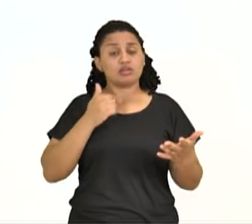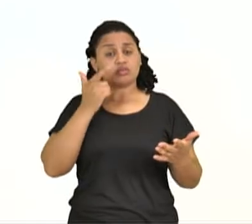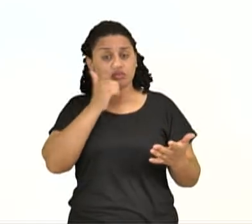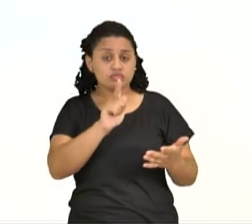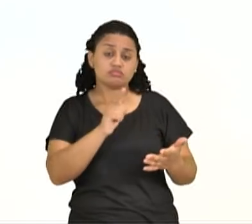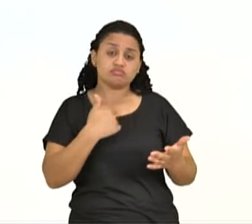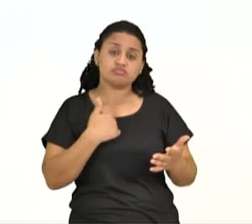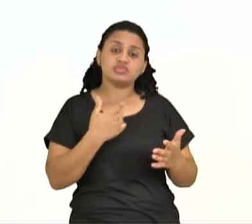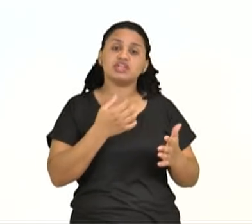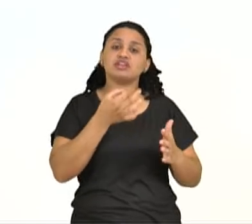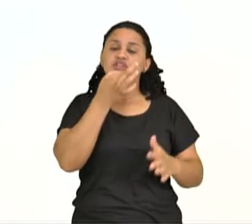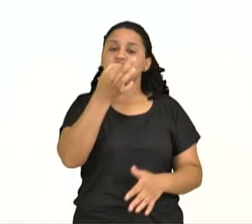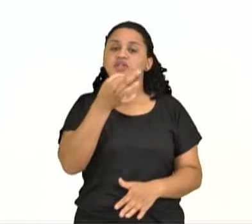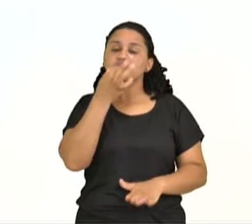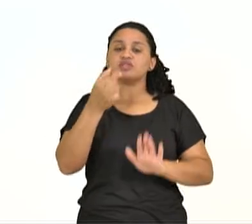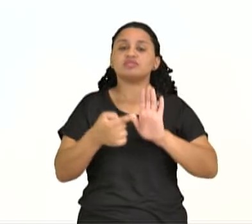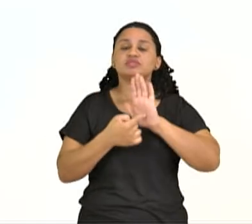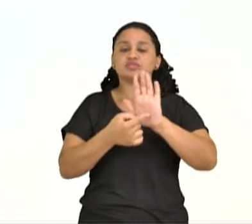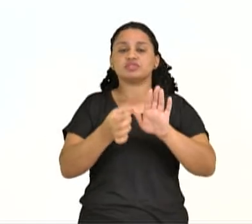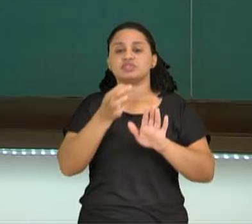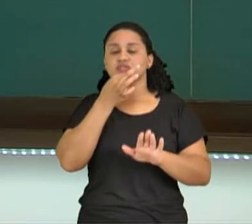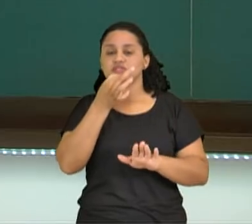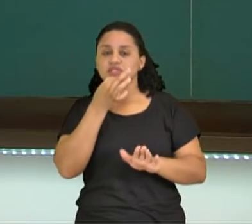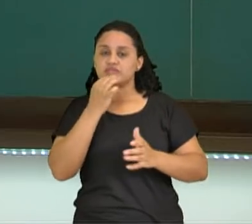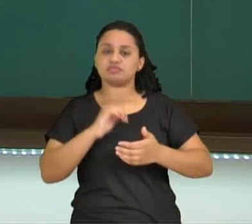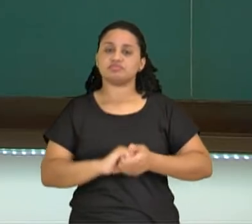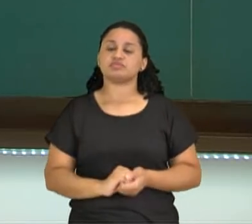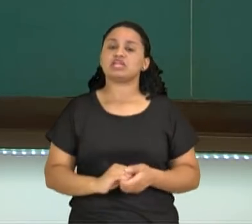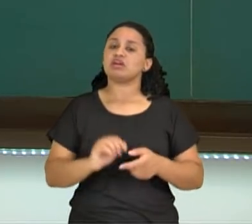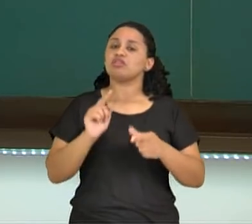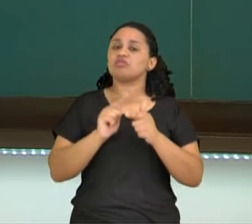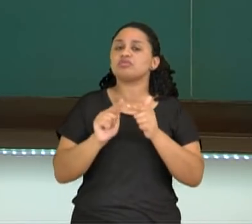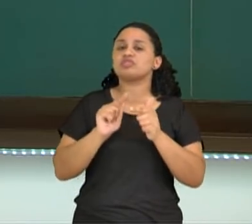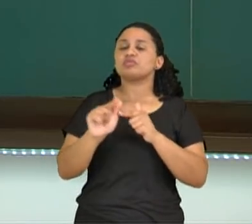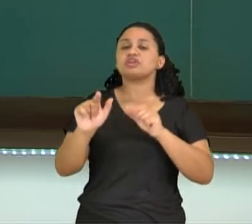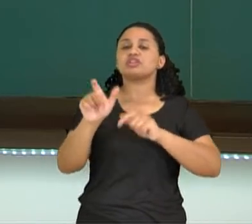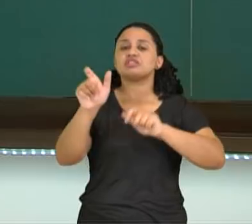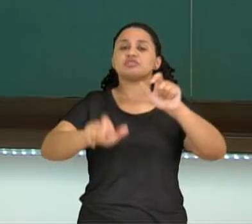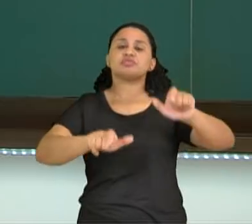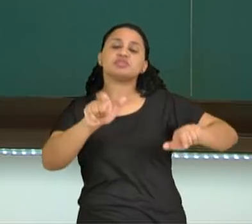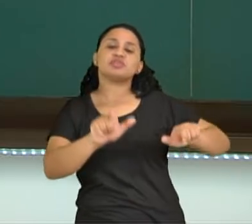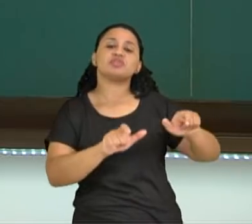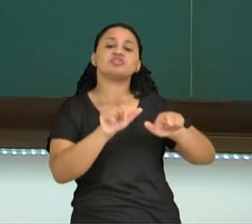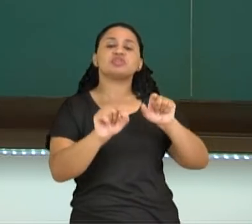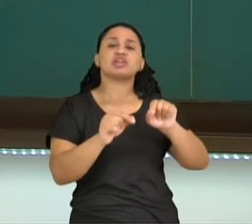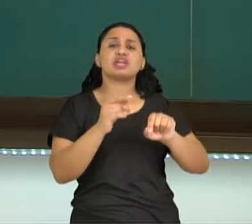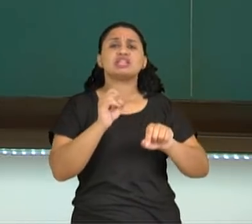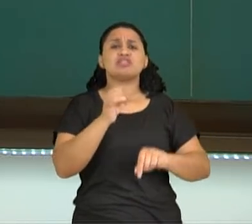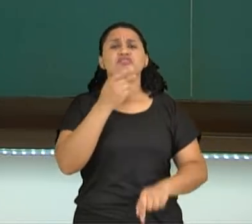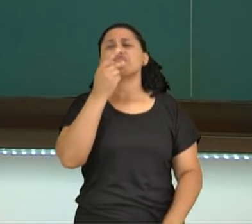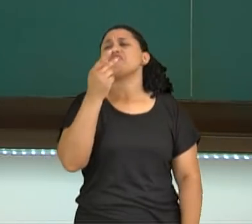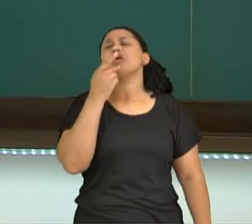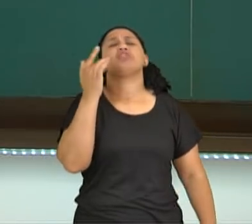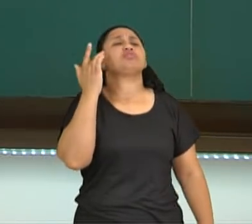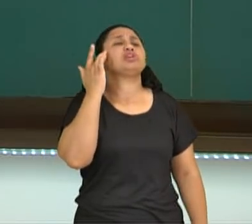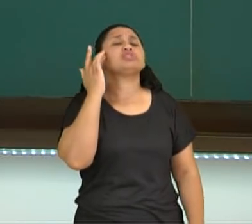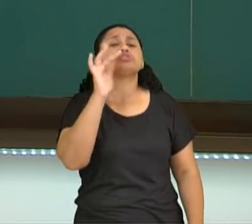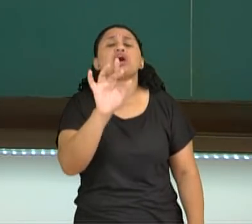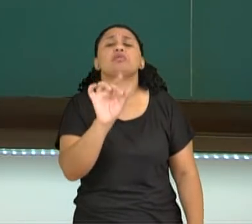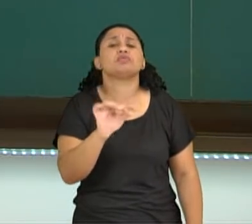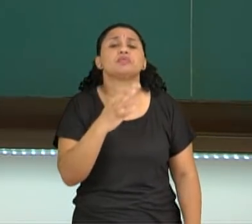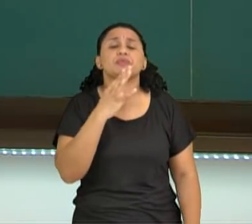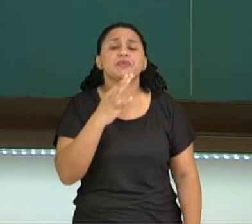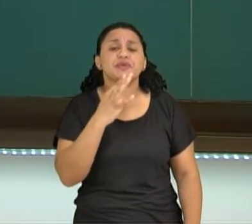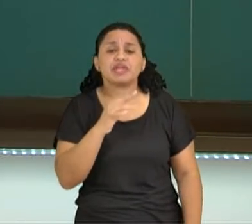para expor a sua opinião, né? O problema das pessoas é falarem sobre coisas que elas não sabem, que não vivenciaram, que